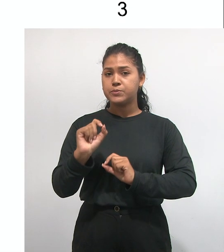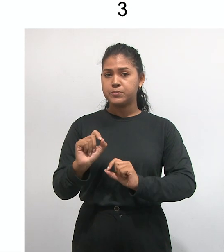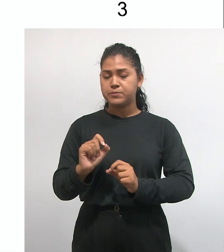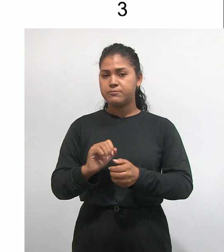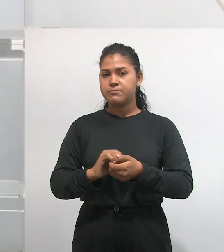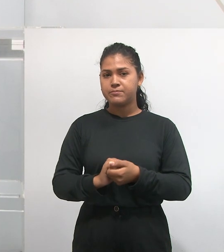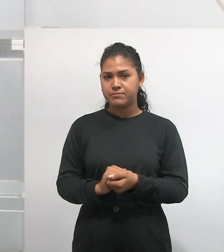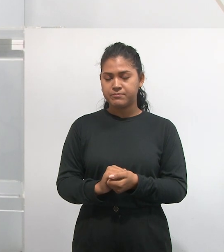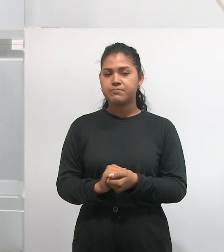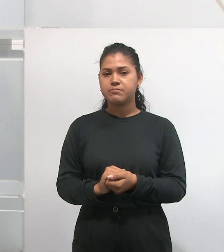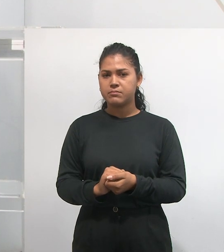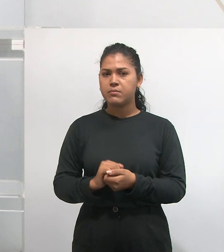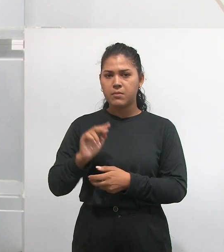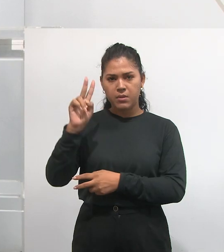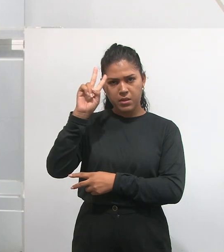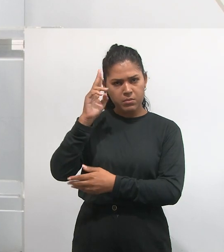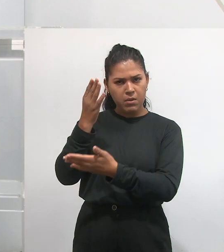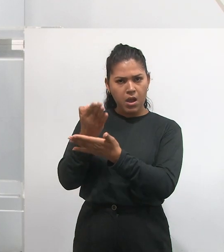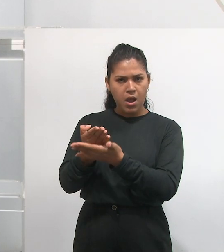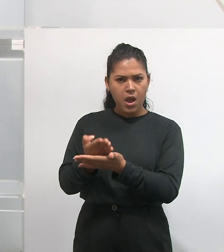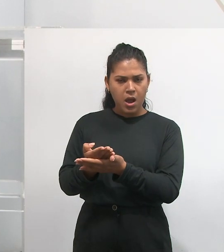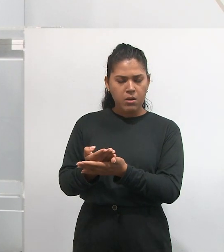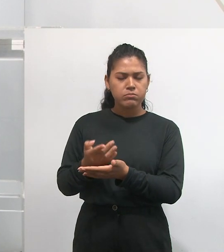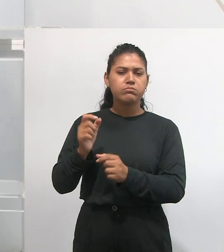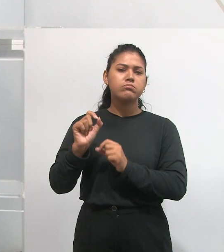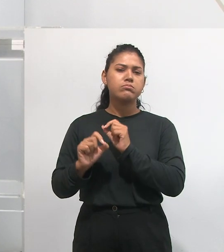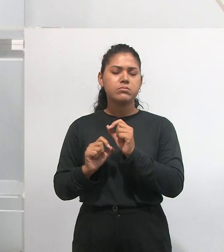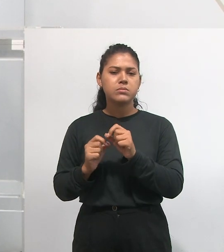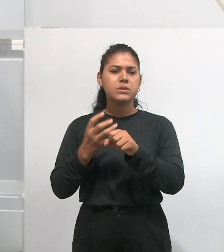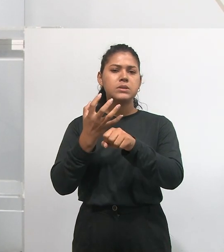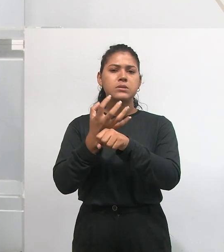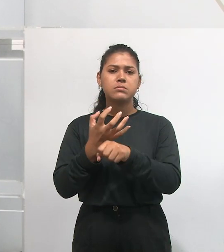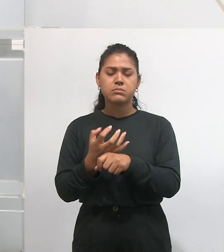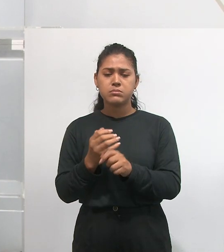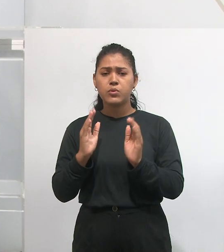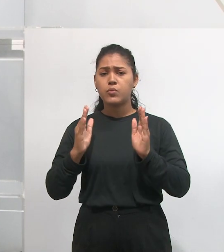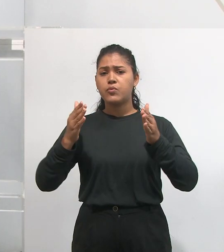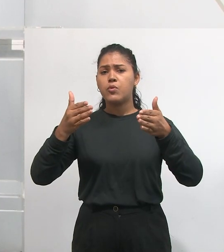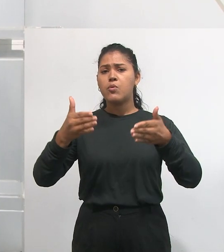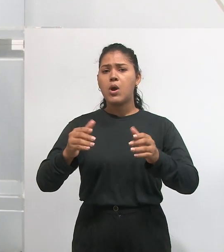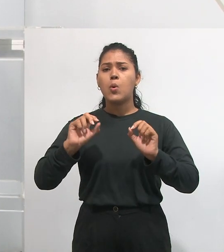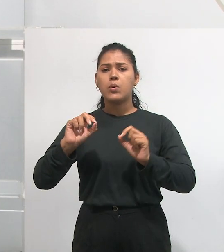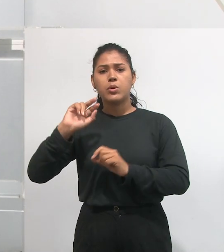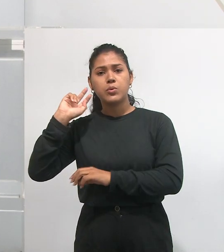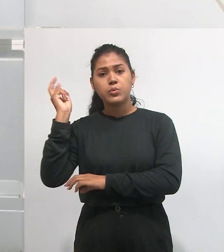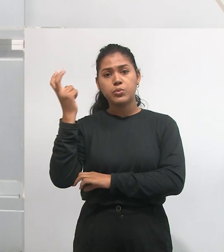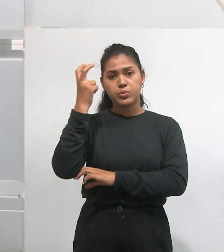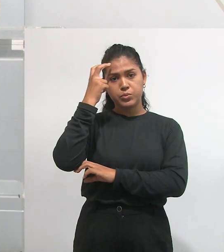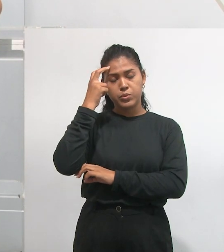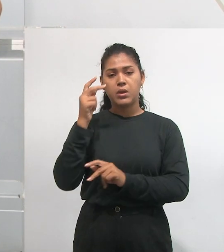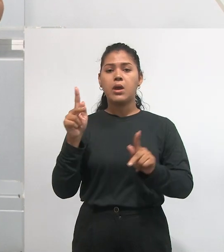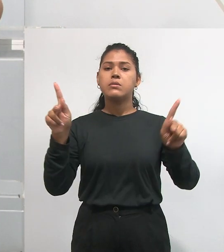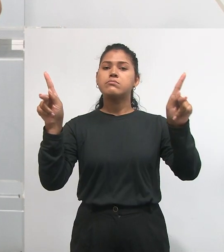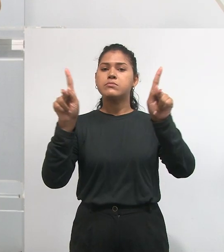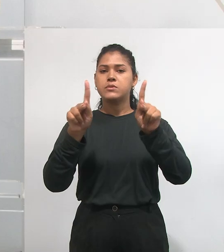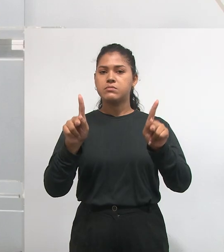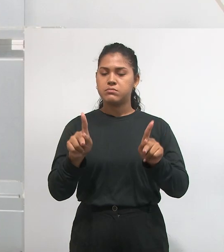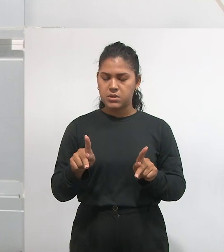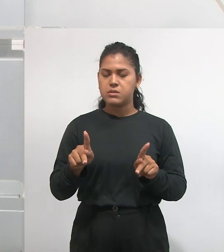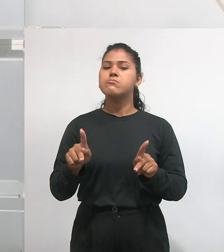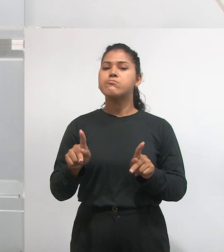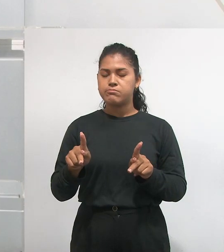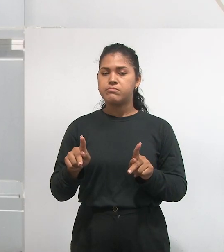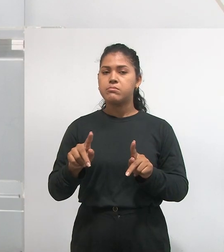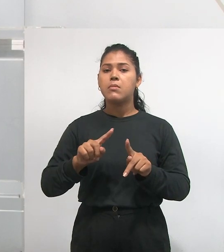para você na última aula o quanto que essa disciplina vai trabalhar a cultura de paz e o quanto que o nosso subtema dentro